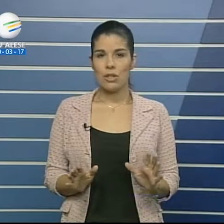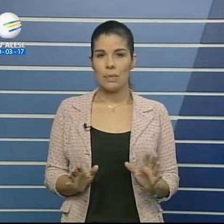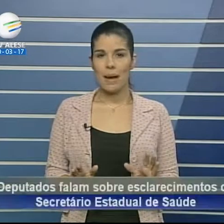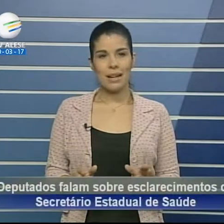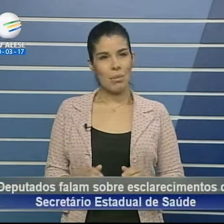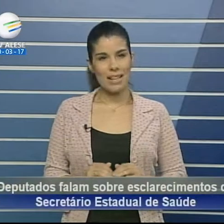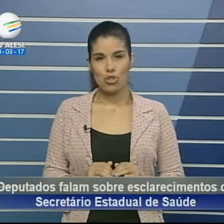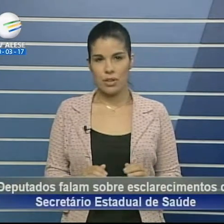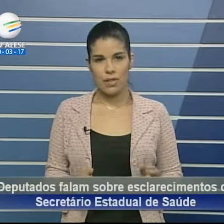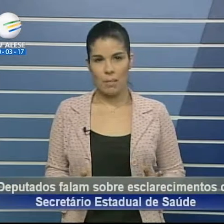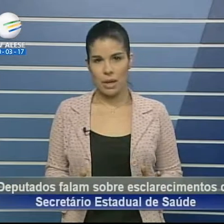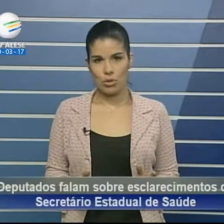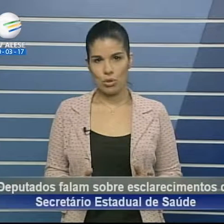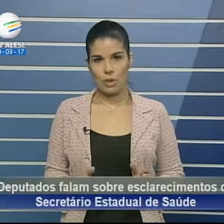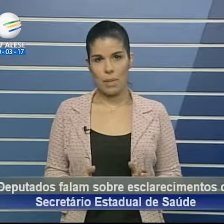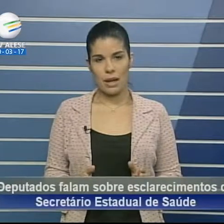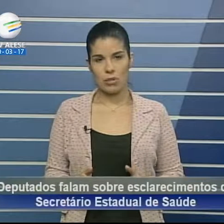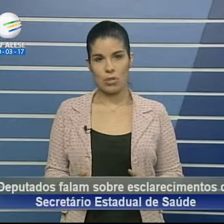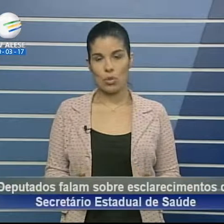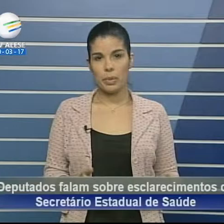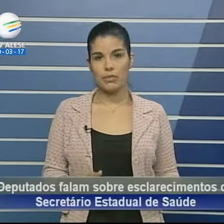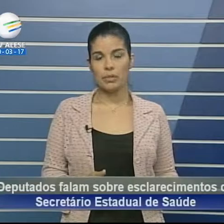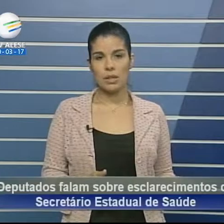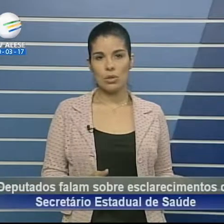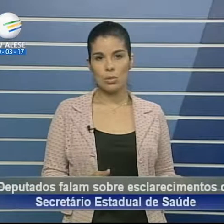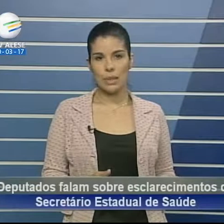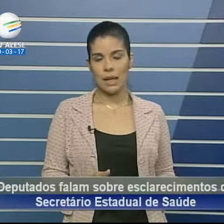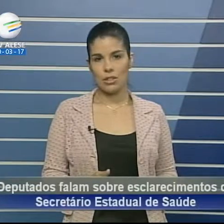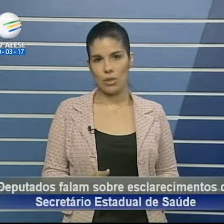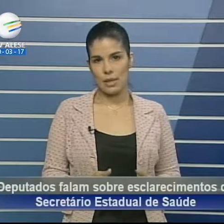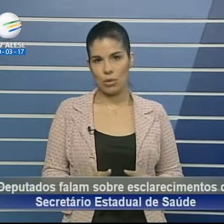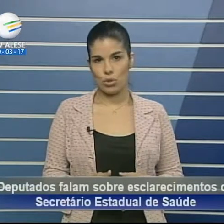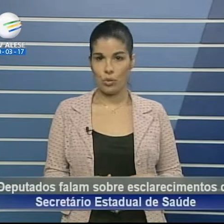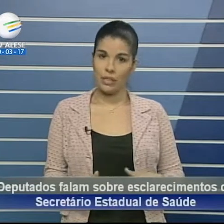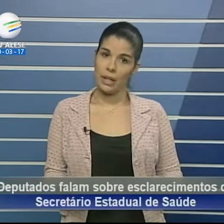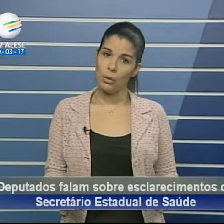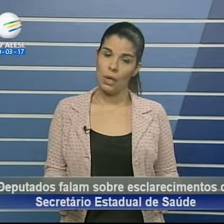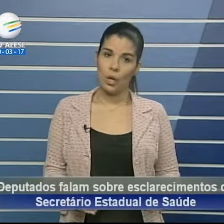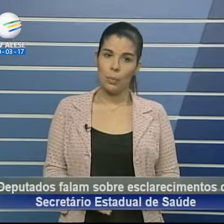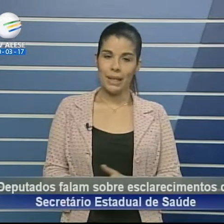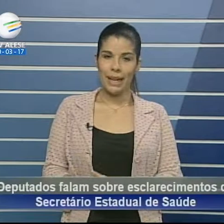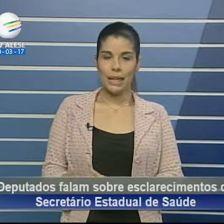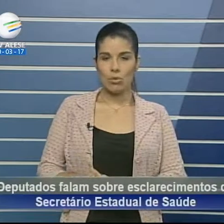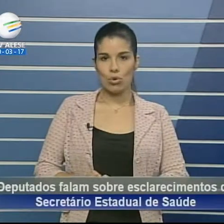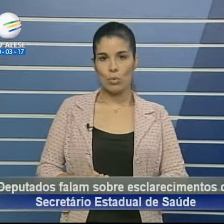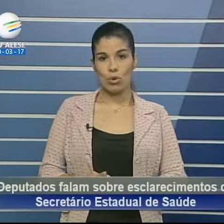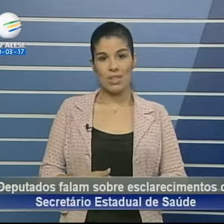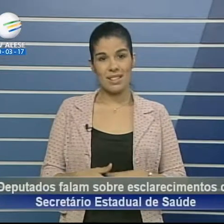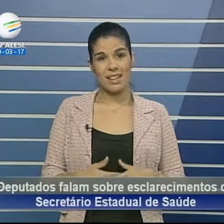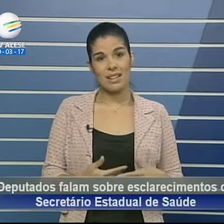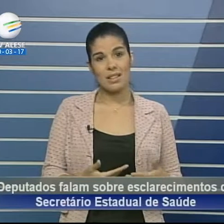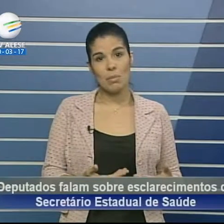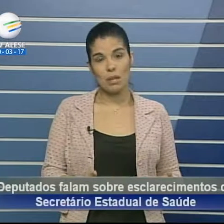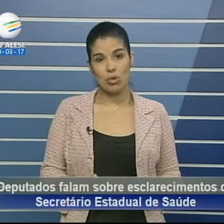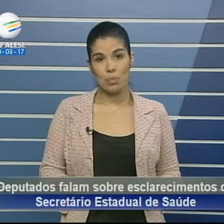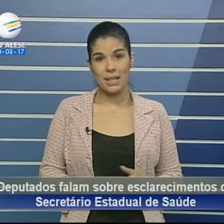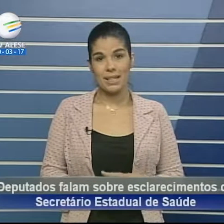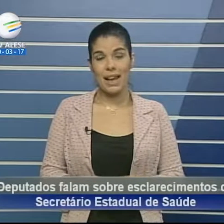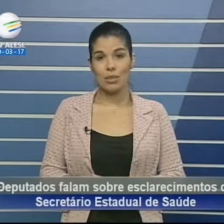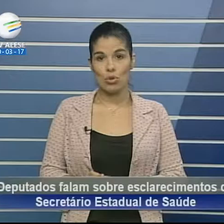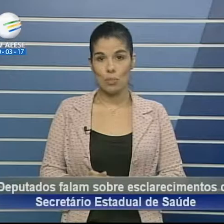deputados participaram ativamente do debate sobre a Fundação Hospitalar de Saúde. No final, opinaram sobre os